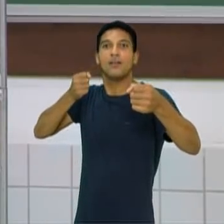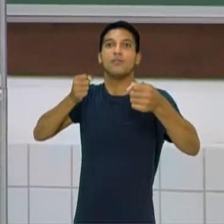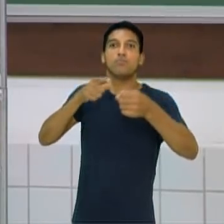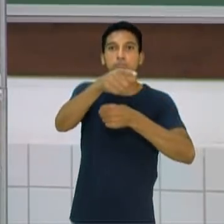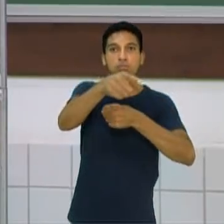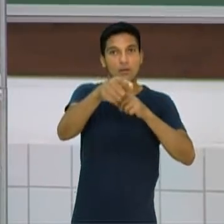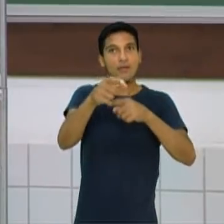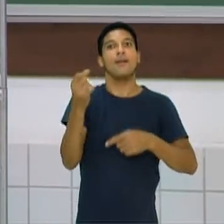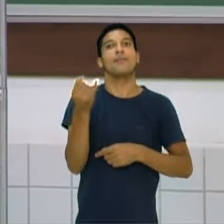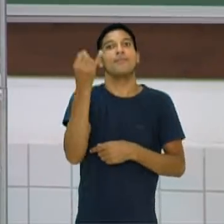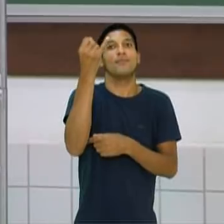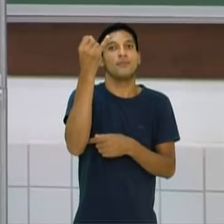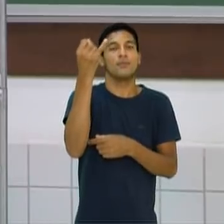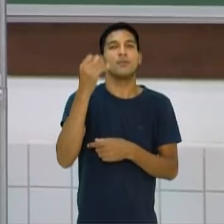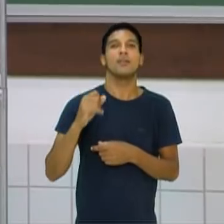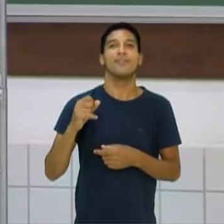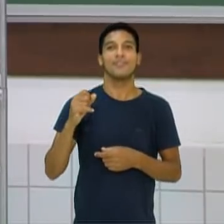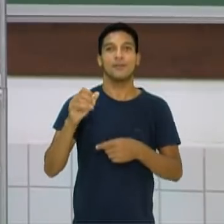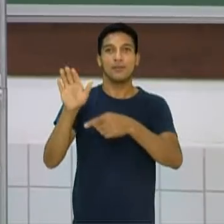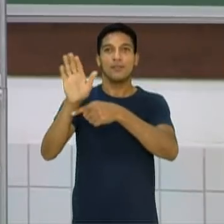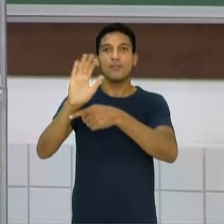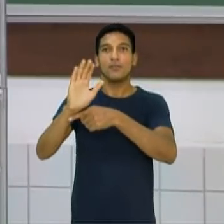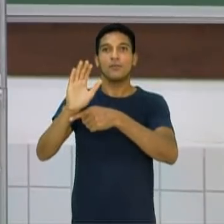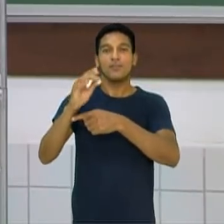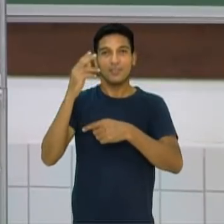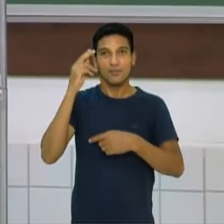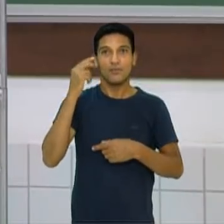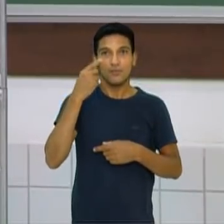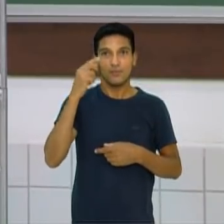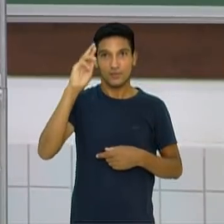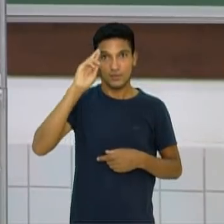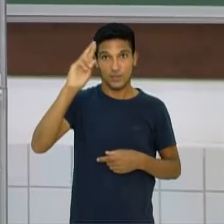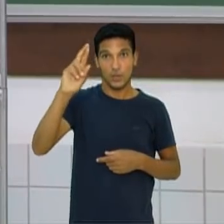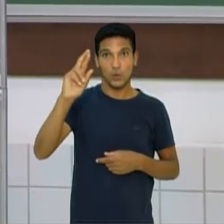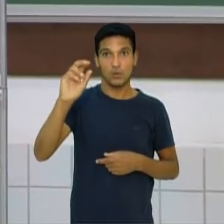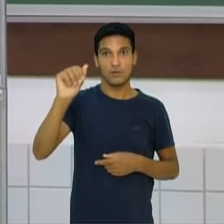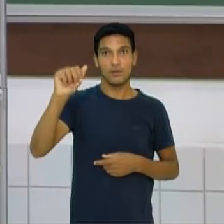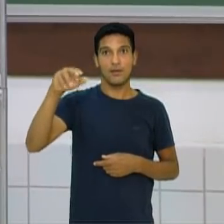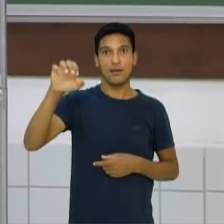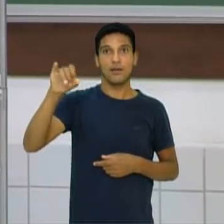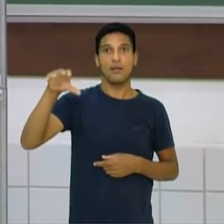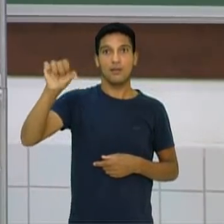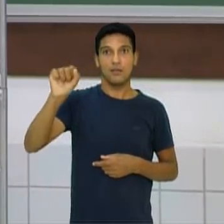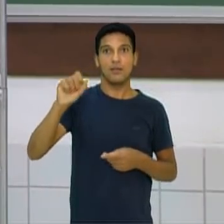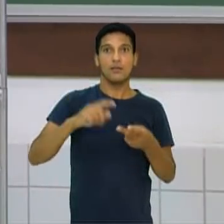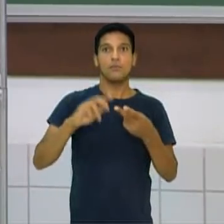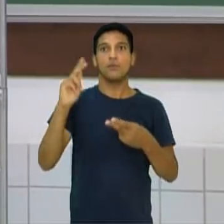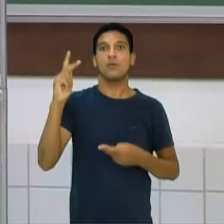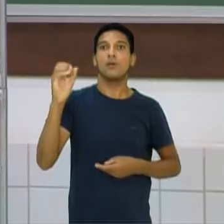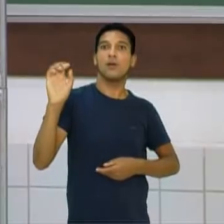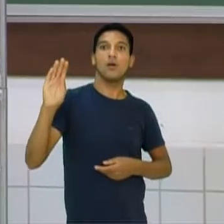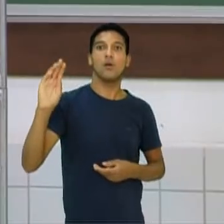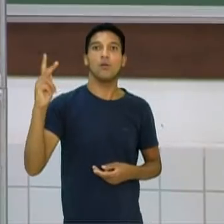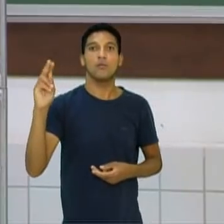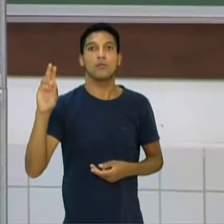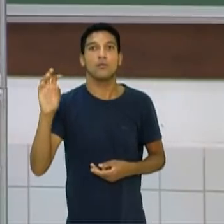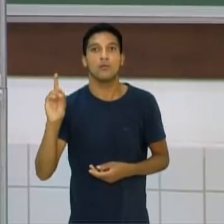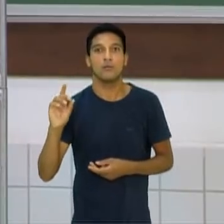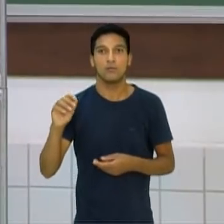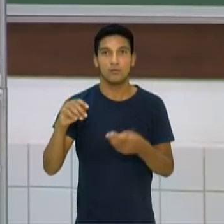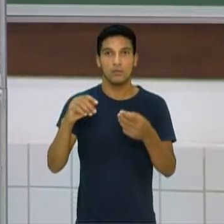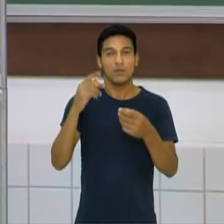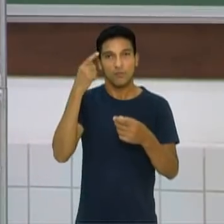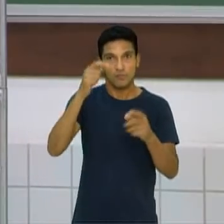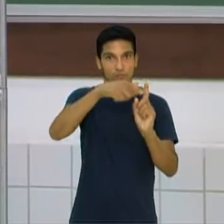filmes medievais, né? Como O Senhor dos Anéis, Robin Hood, Guilherme Tell, né? Todos esses personagens,